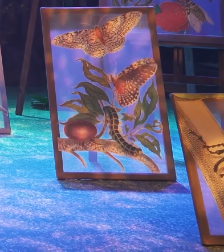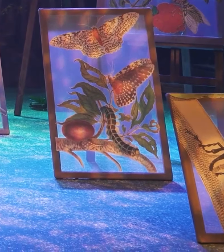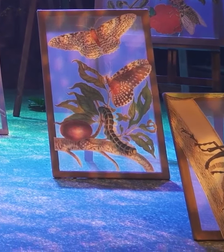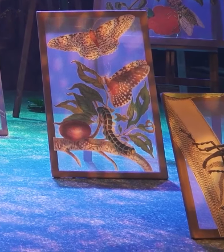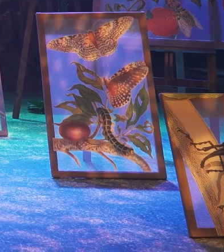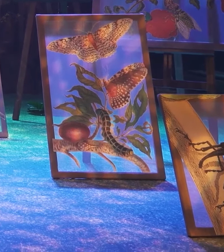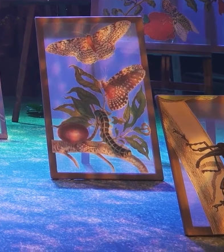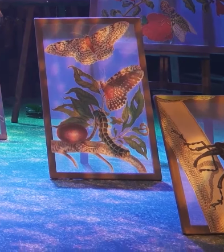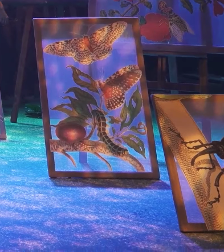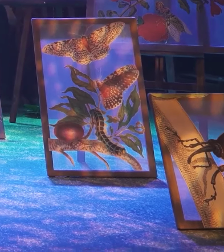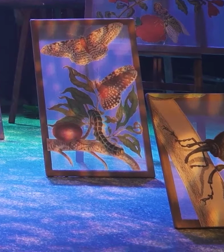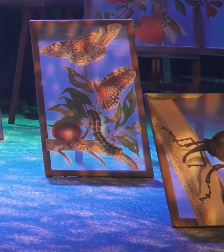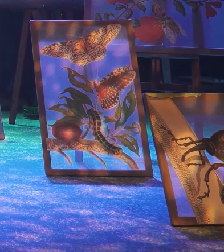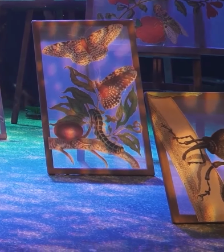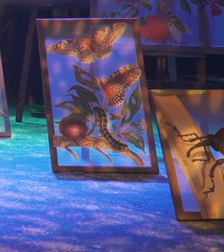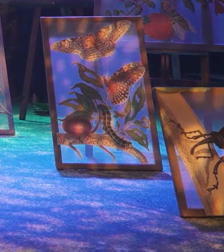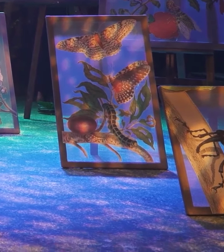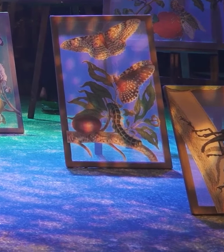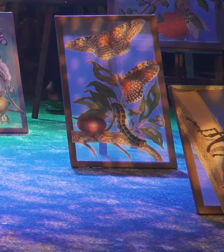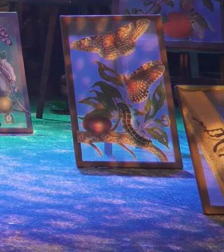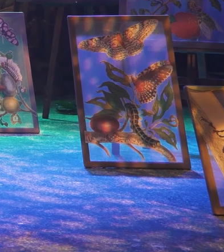E finalmente saem.